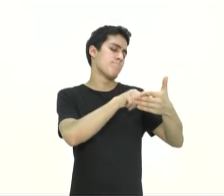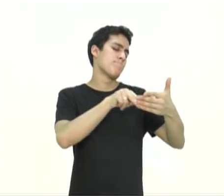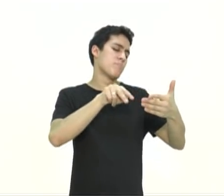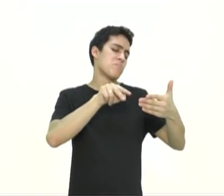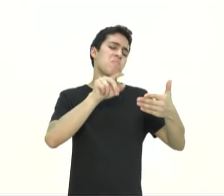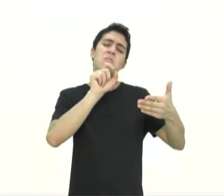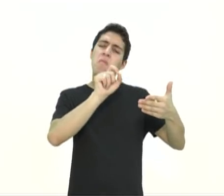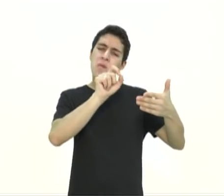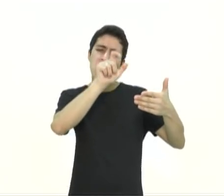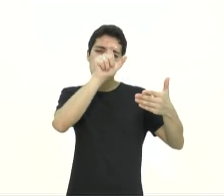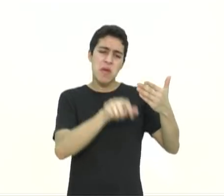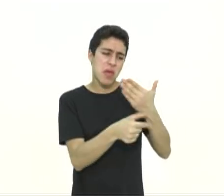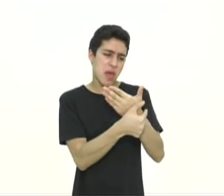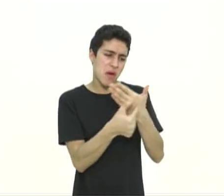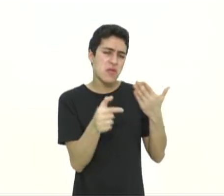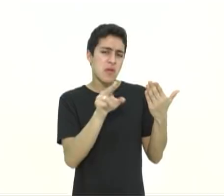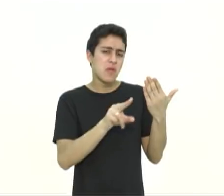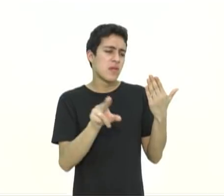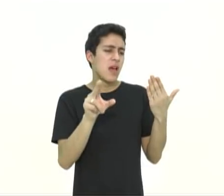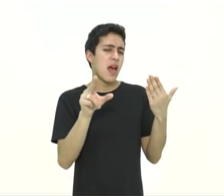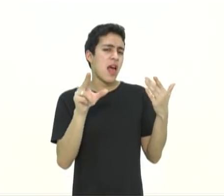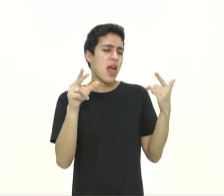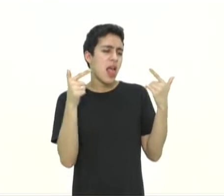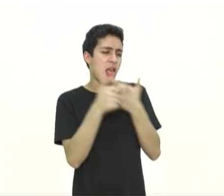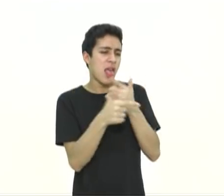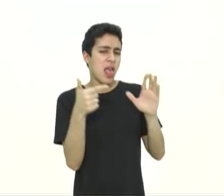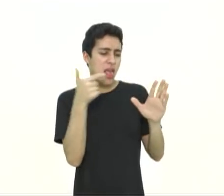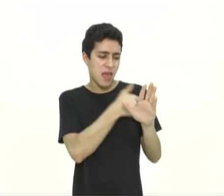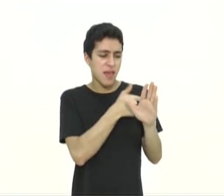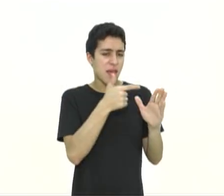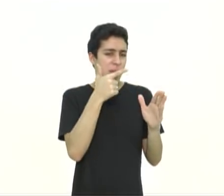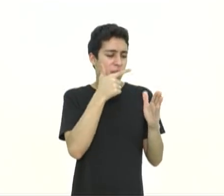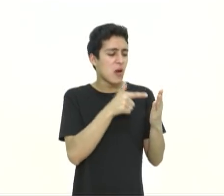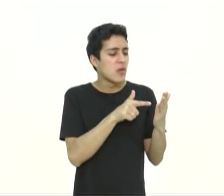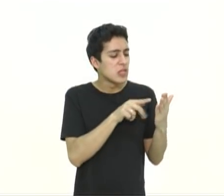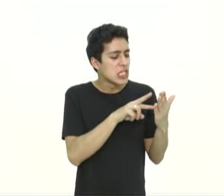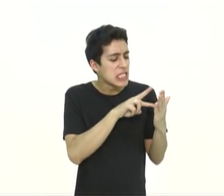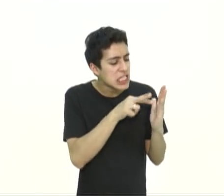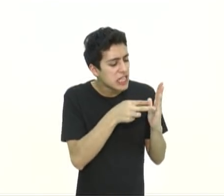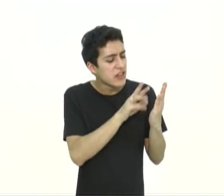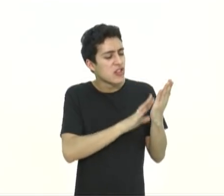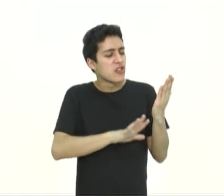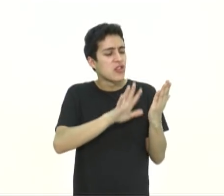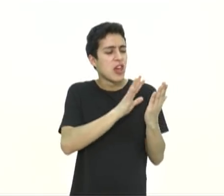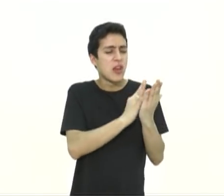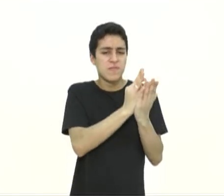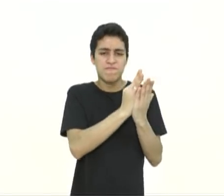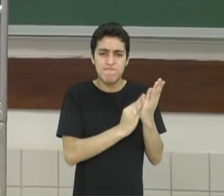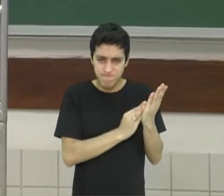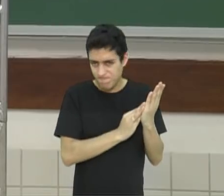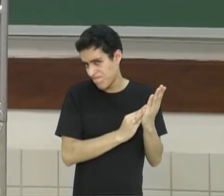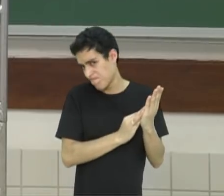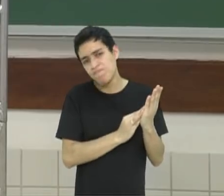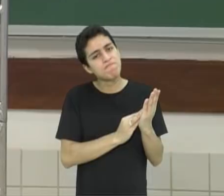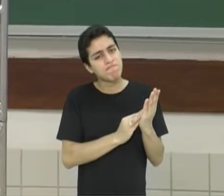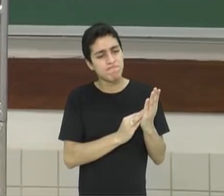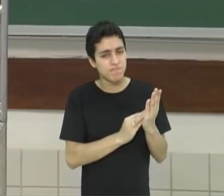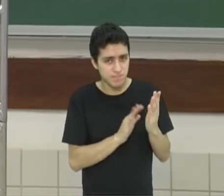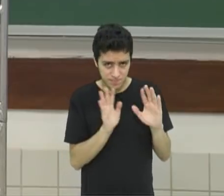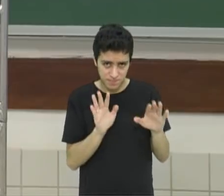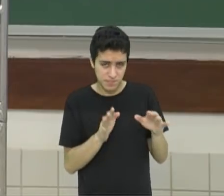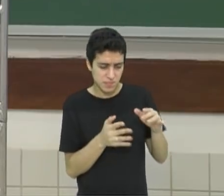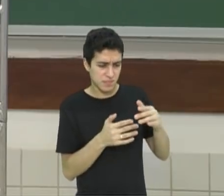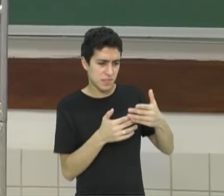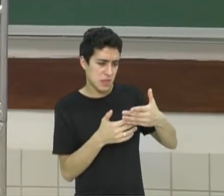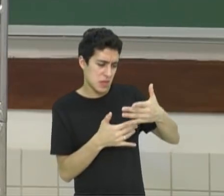dizer que o autor se utiliza da ironia para a construção da significação geral da crônica? Então, o texto como um